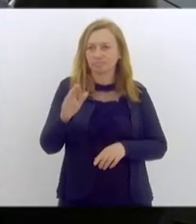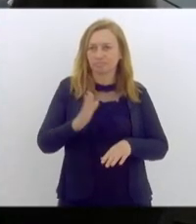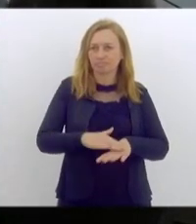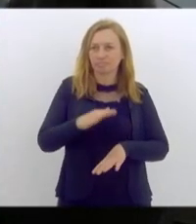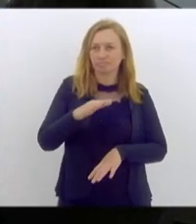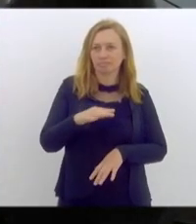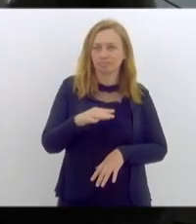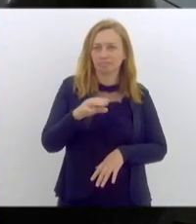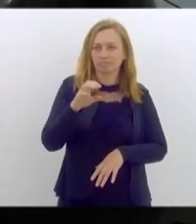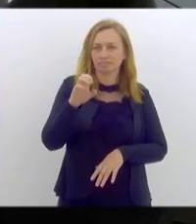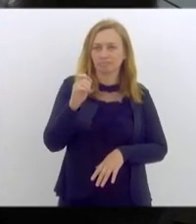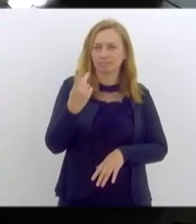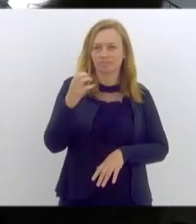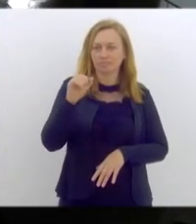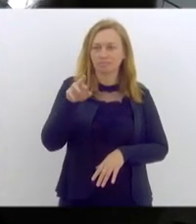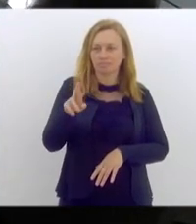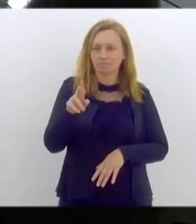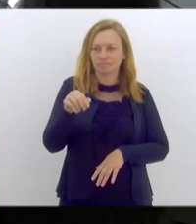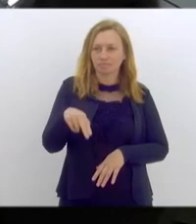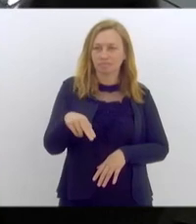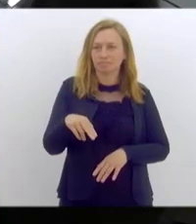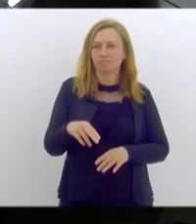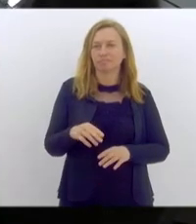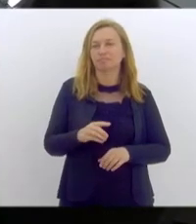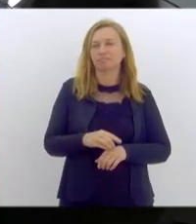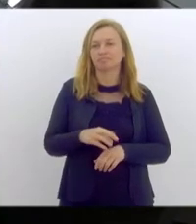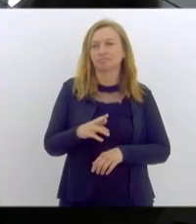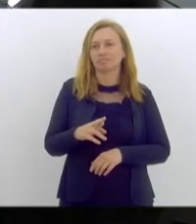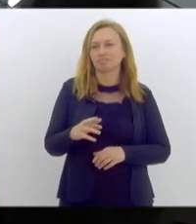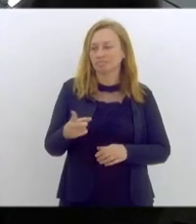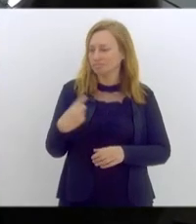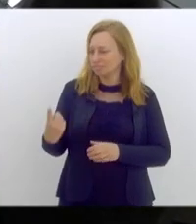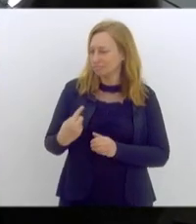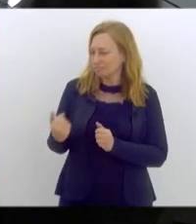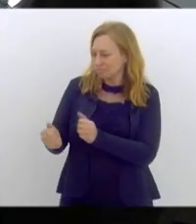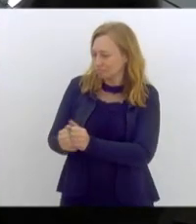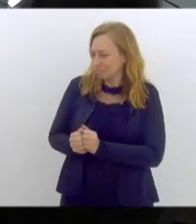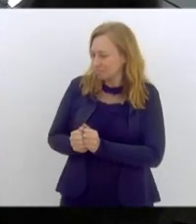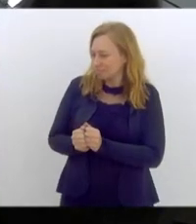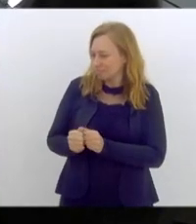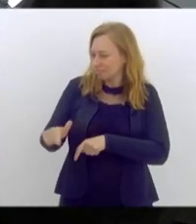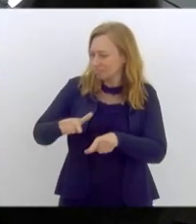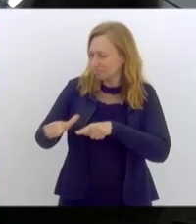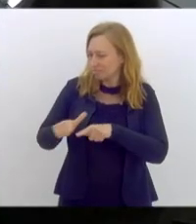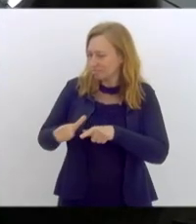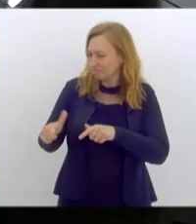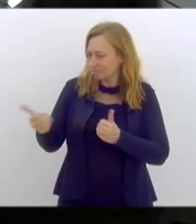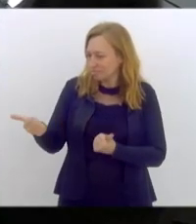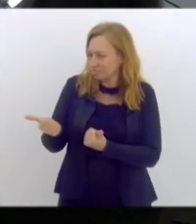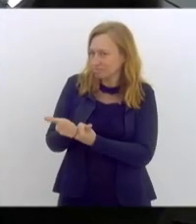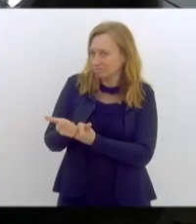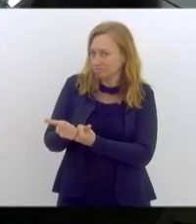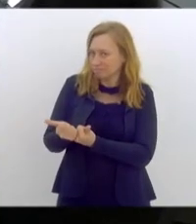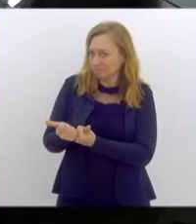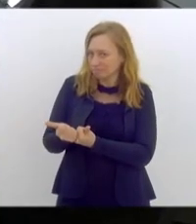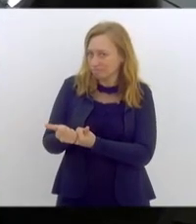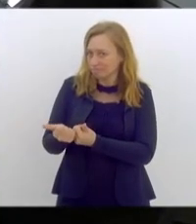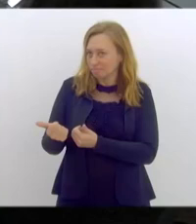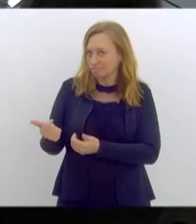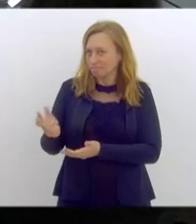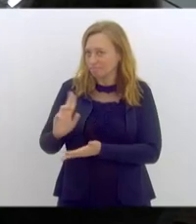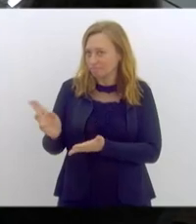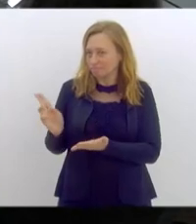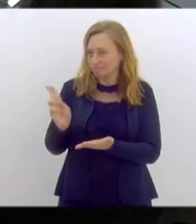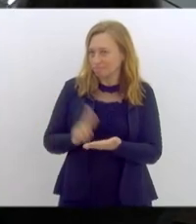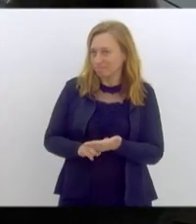Dr Emerson conta comigo aí nessa missão tá Qualquer coisa que precisar a gente tá agora na lista do deputado